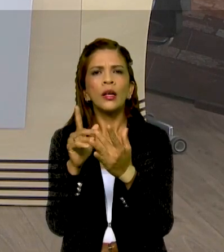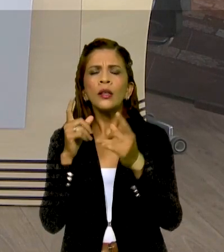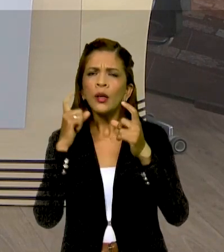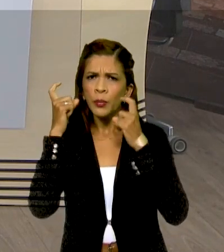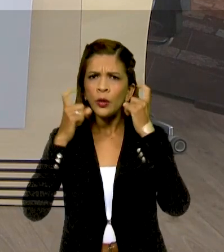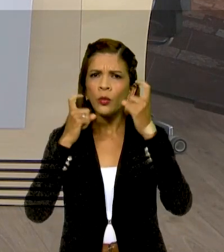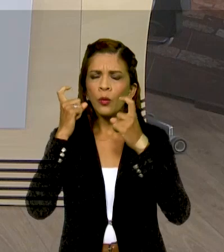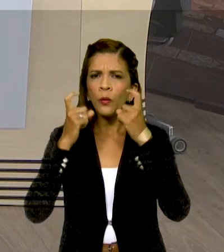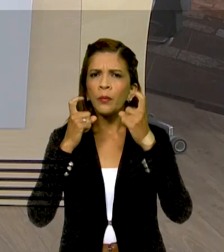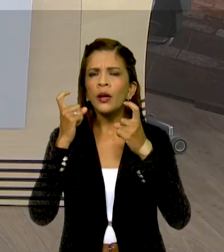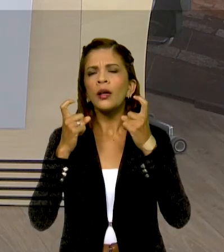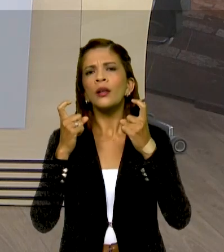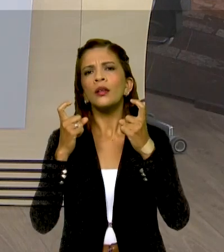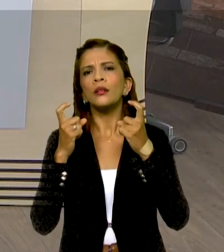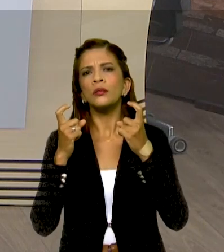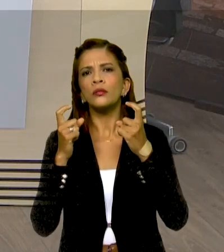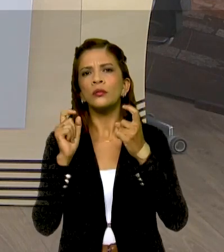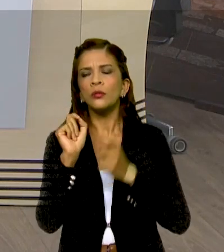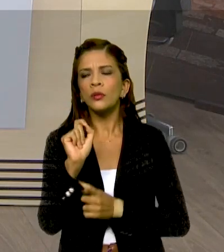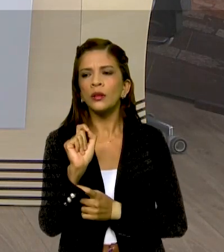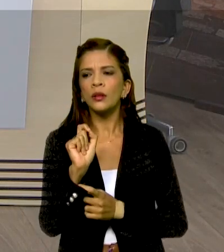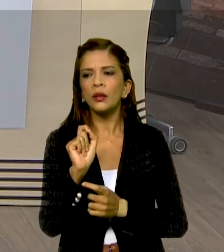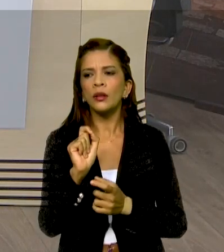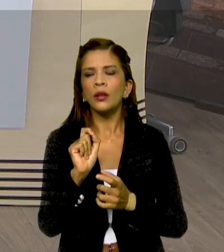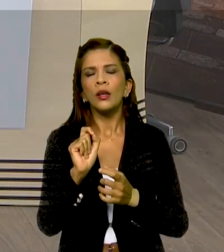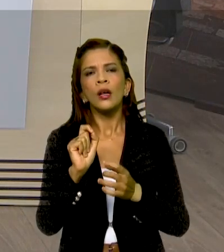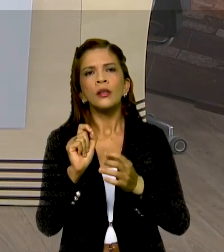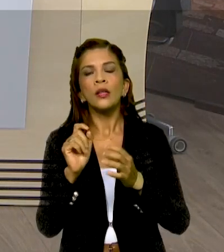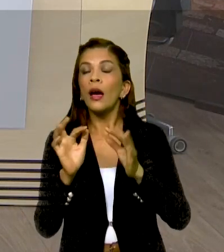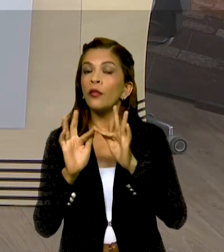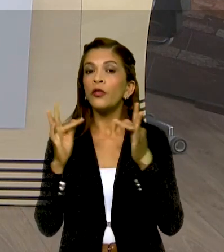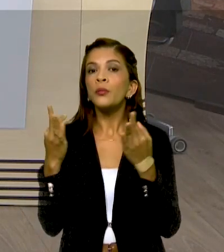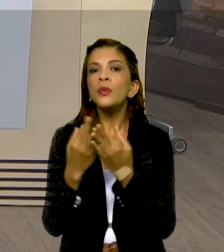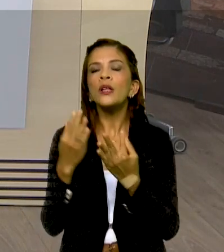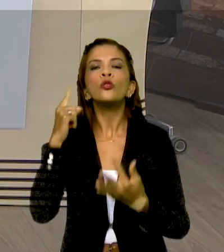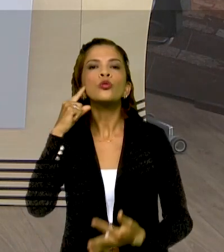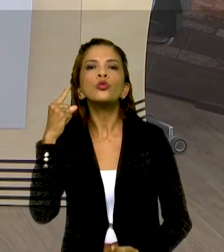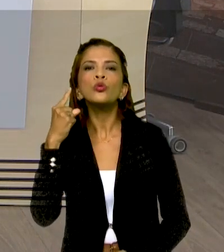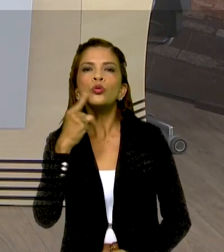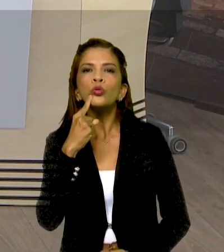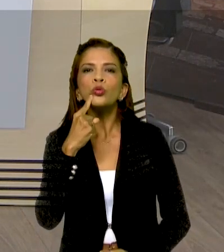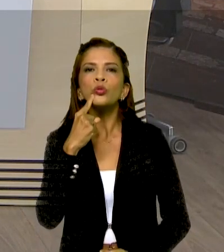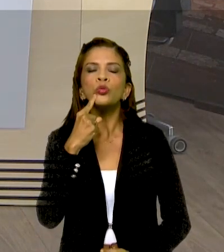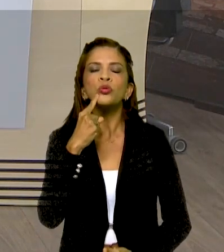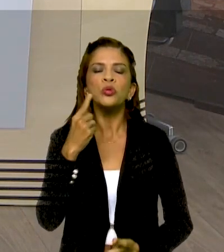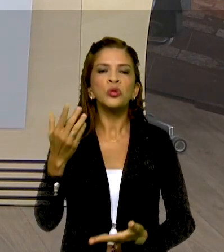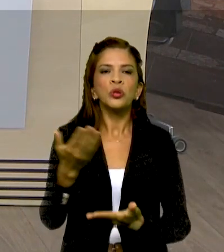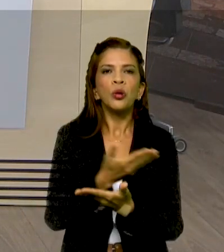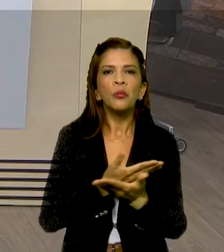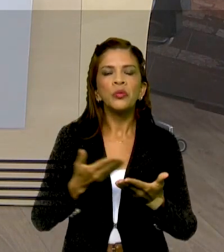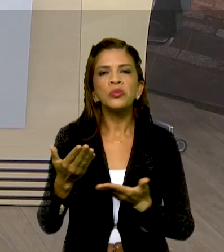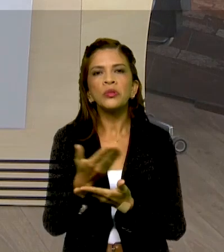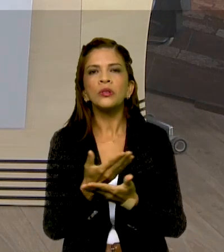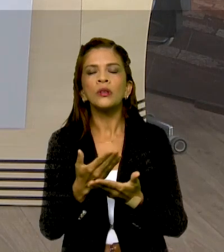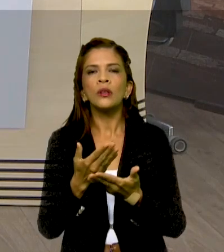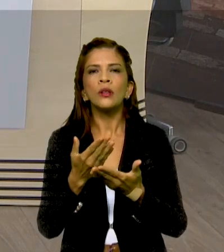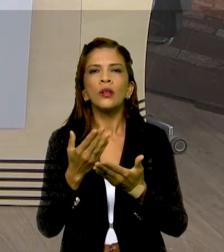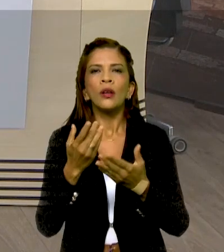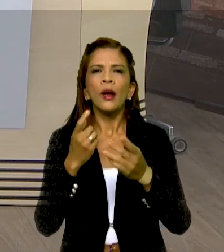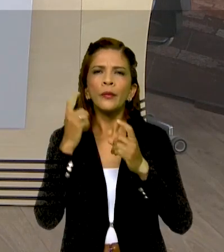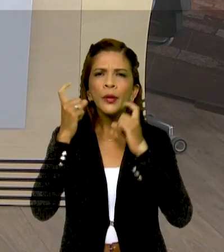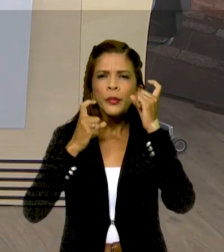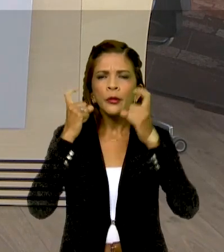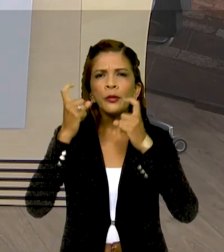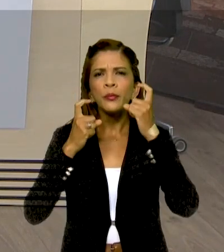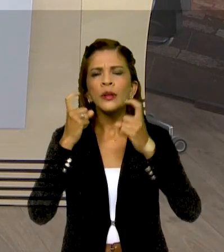não especificamente a família do André, mas da convivência, vendo outras pessoas surdas, há preocupação das